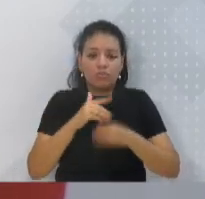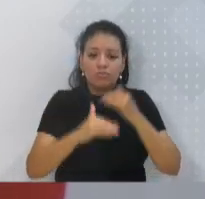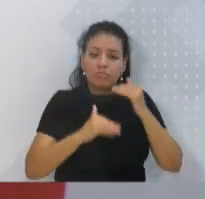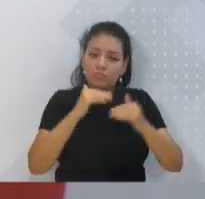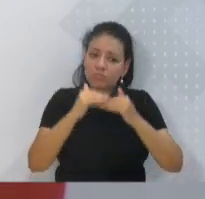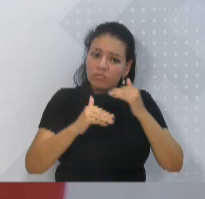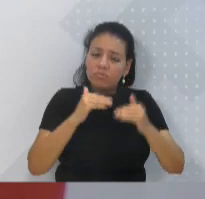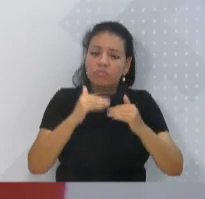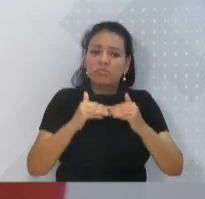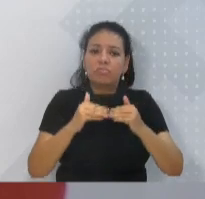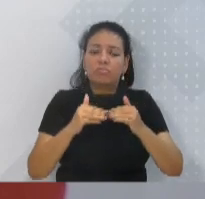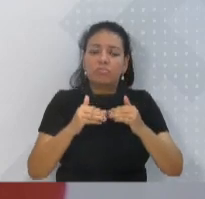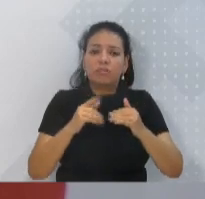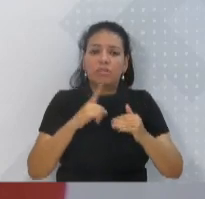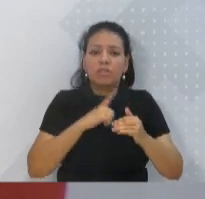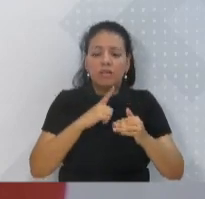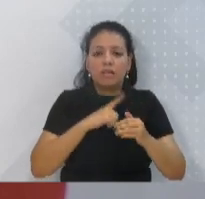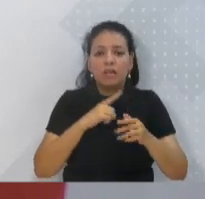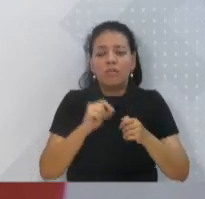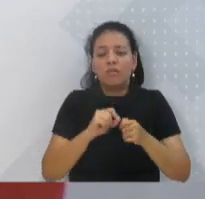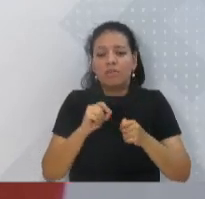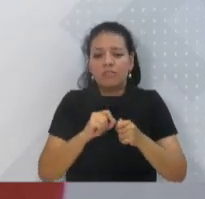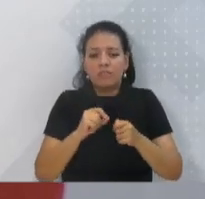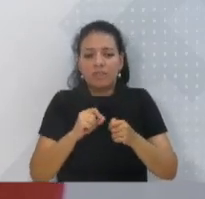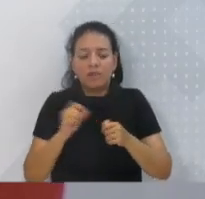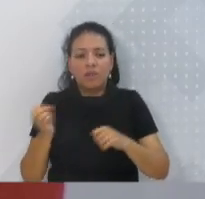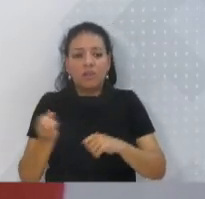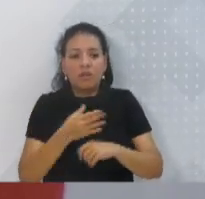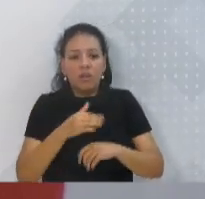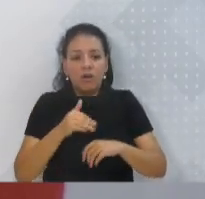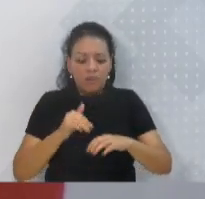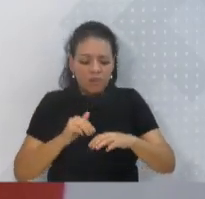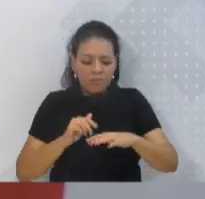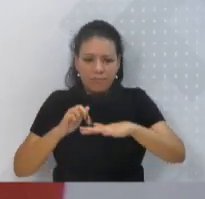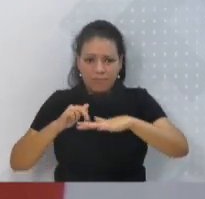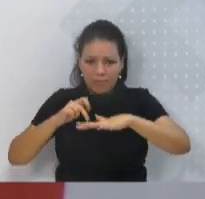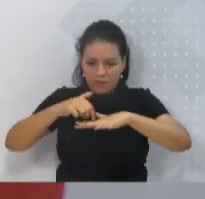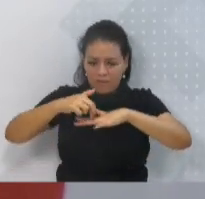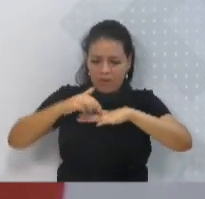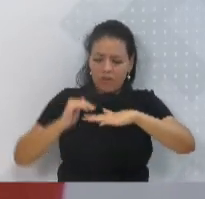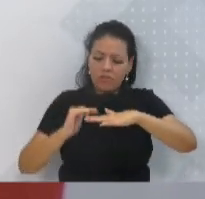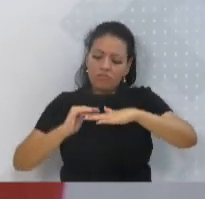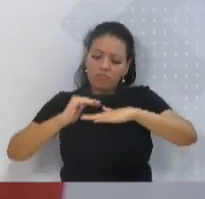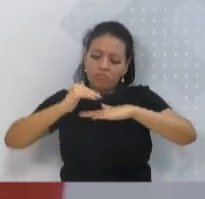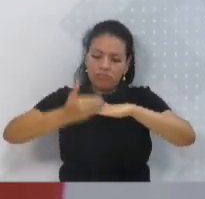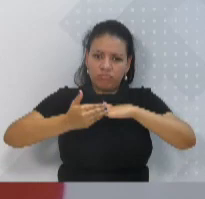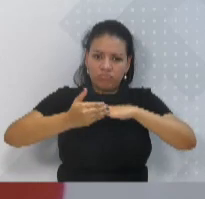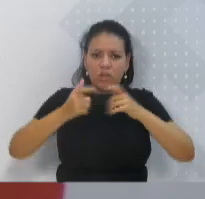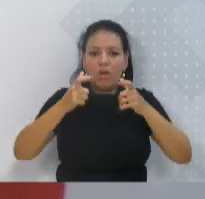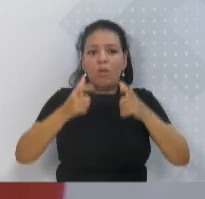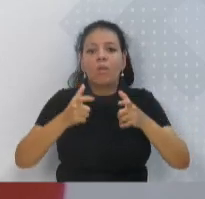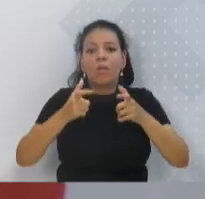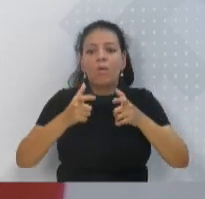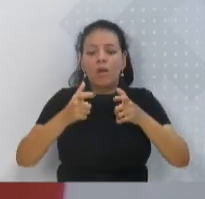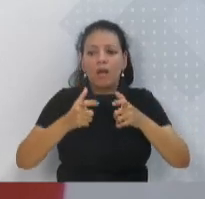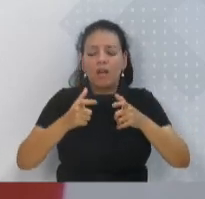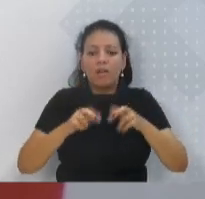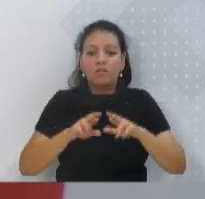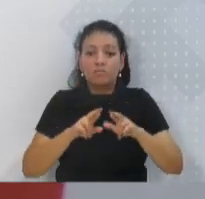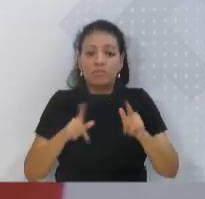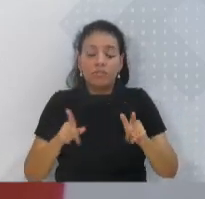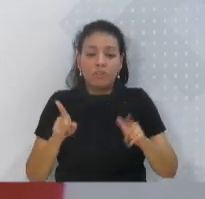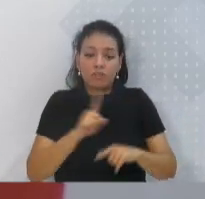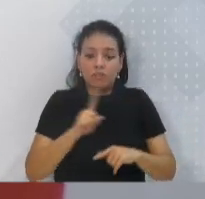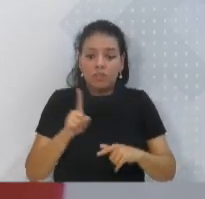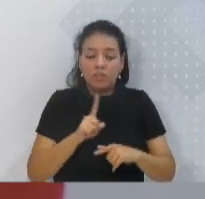processo para ativar ali ou fazer a nova faixa elevada naquela localidade. Não diferente